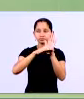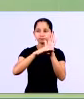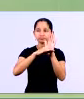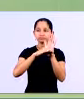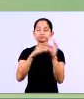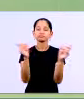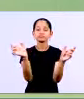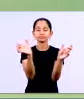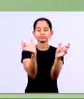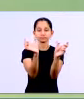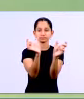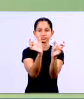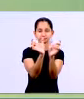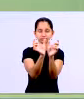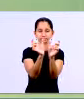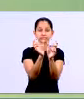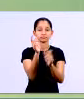perdeu?